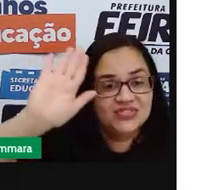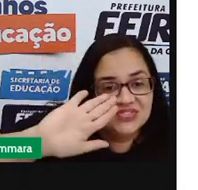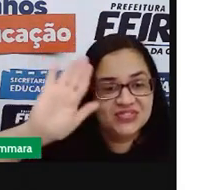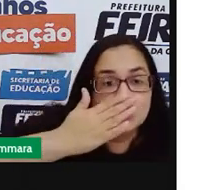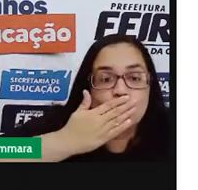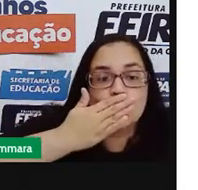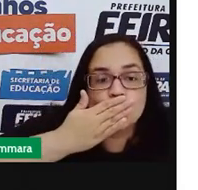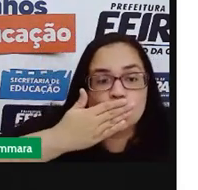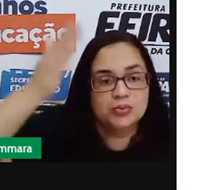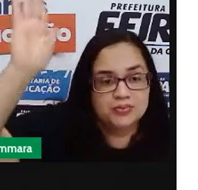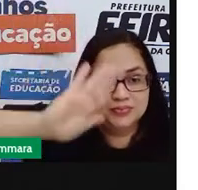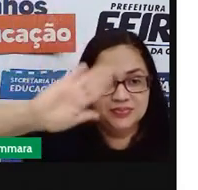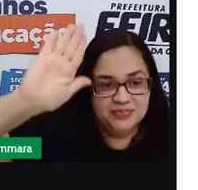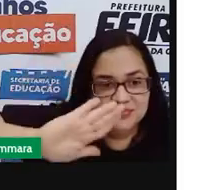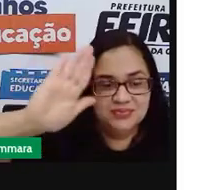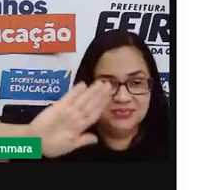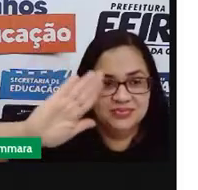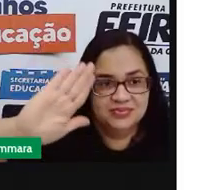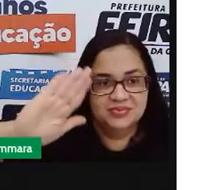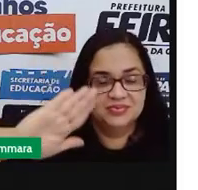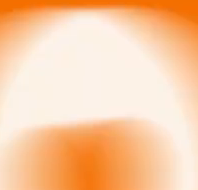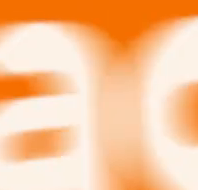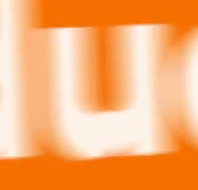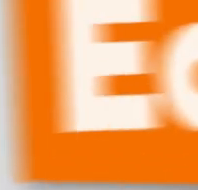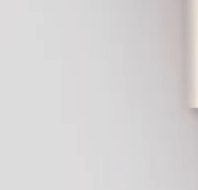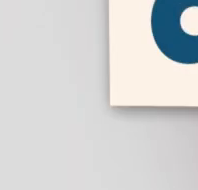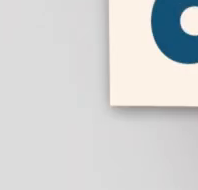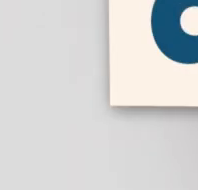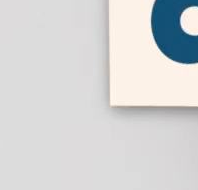beijinho e até a próxima aula.